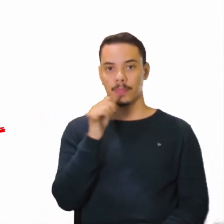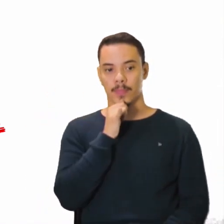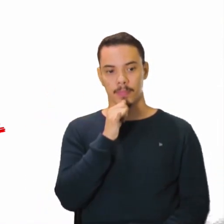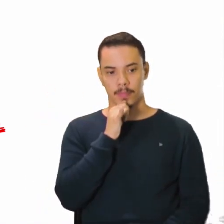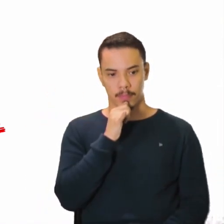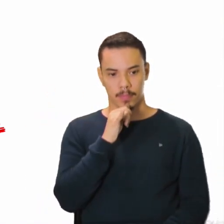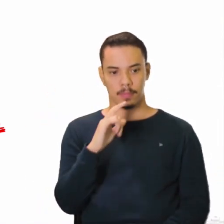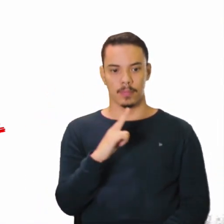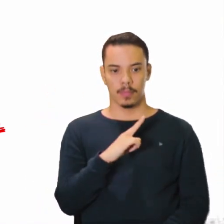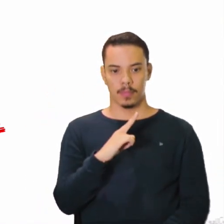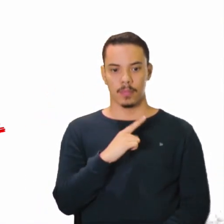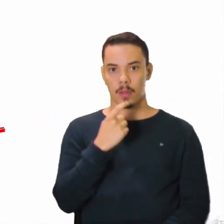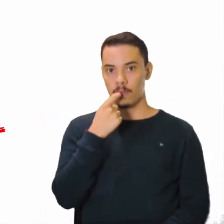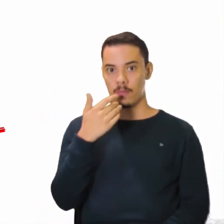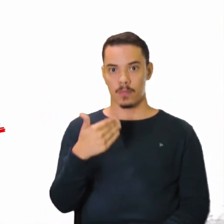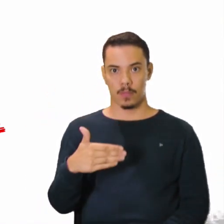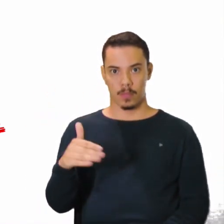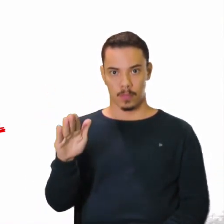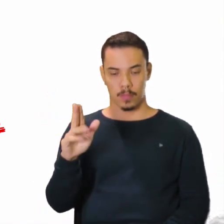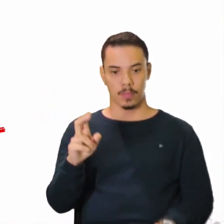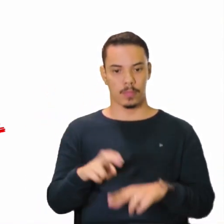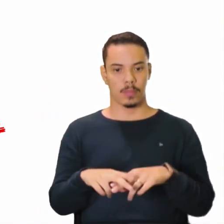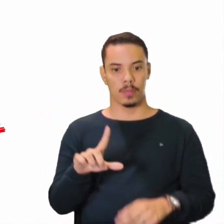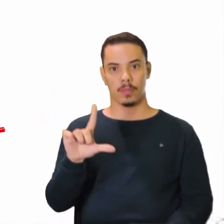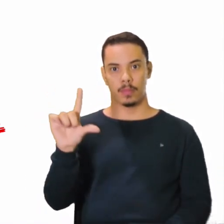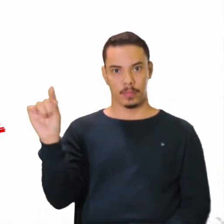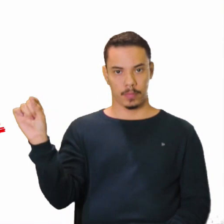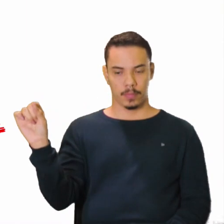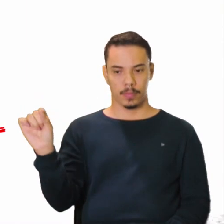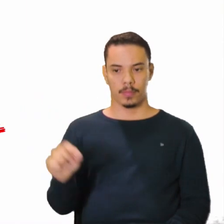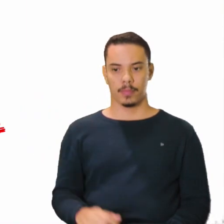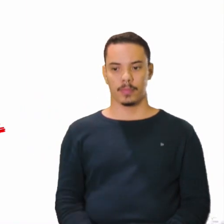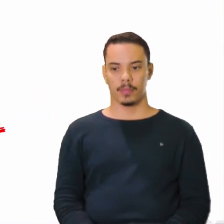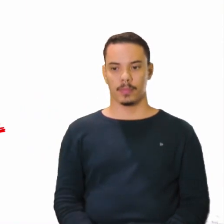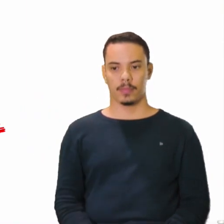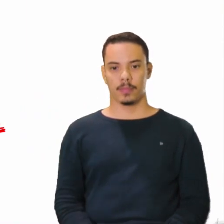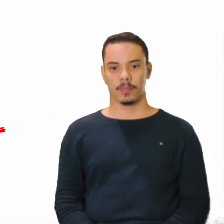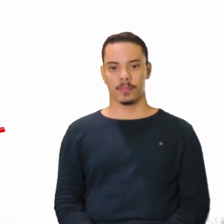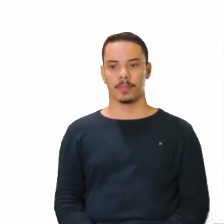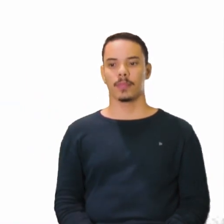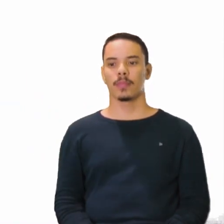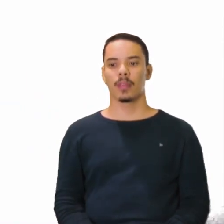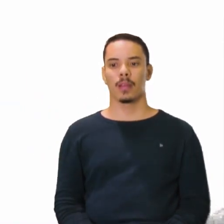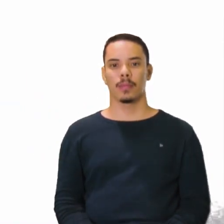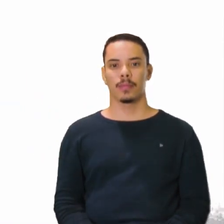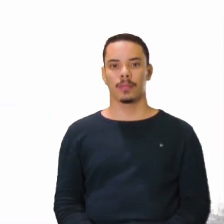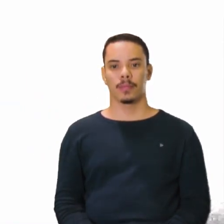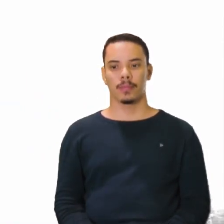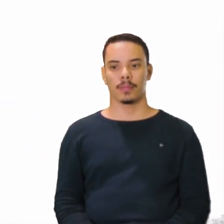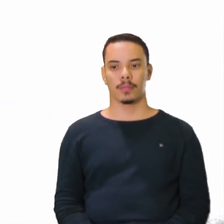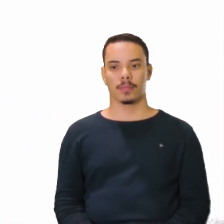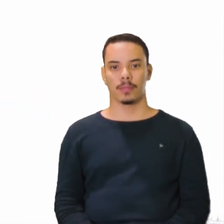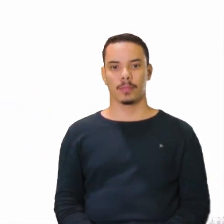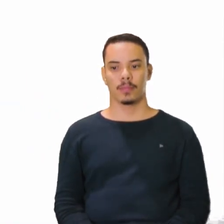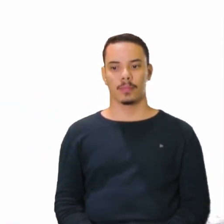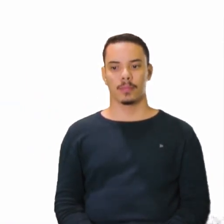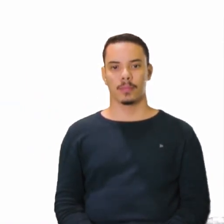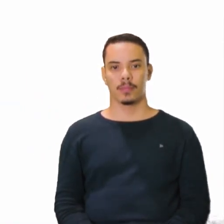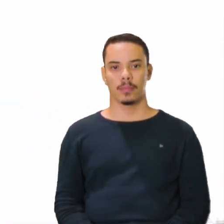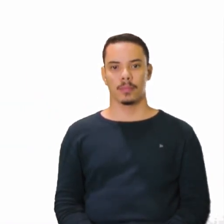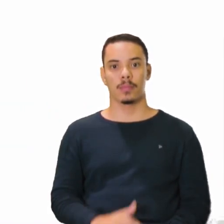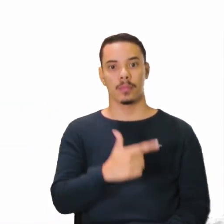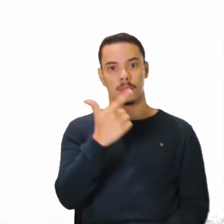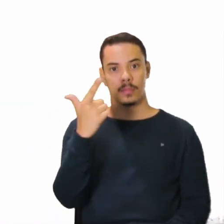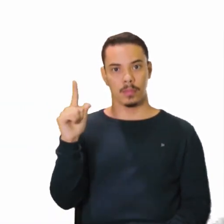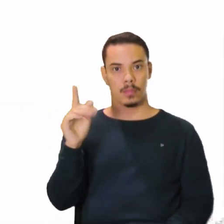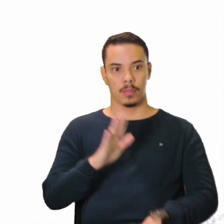de sair daqui a pouco. Então, sairei daqui a pouco. Certo. Muito bem. Agora vamos aí para um